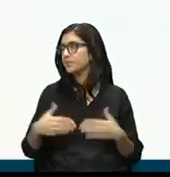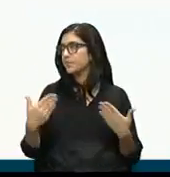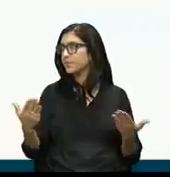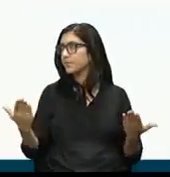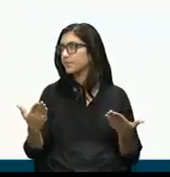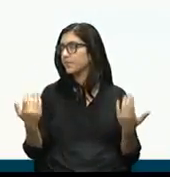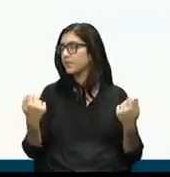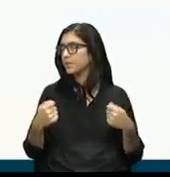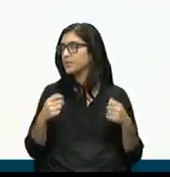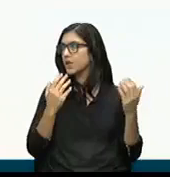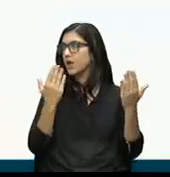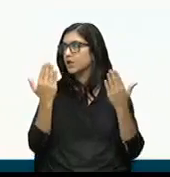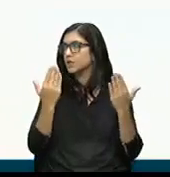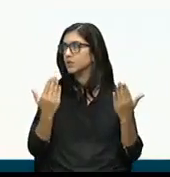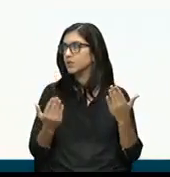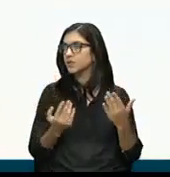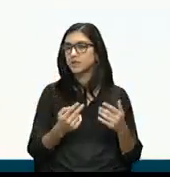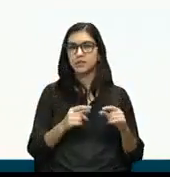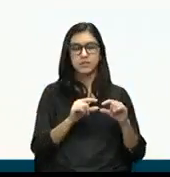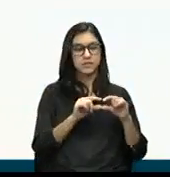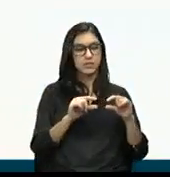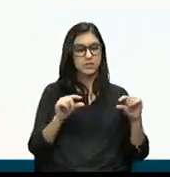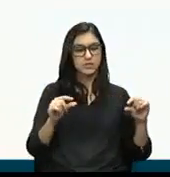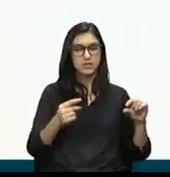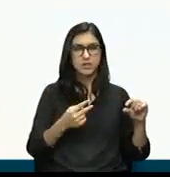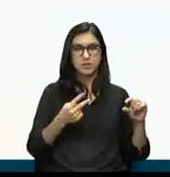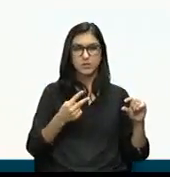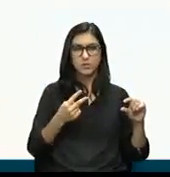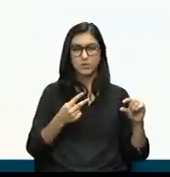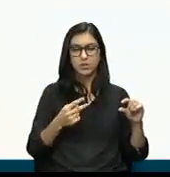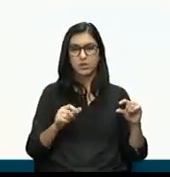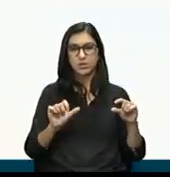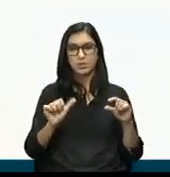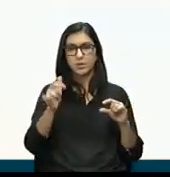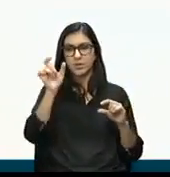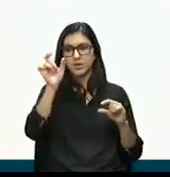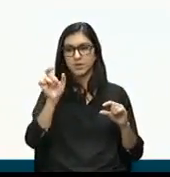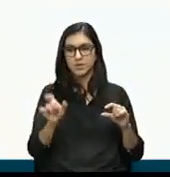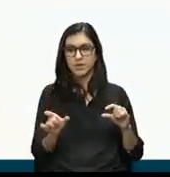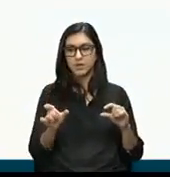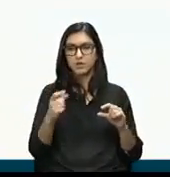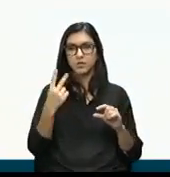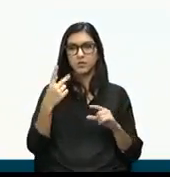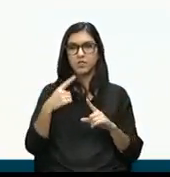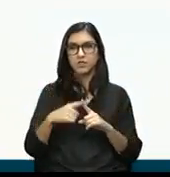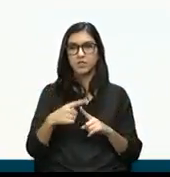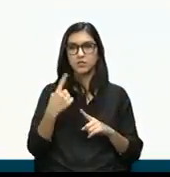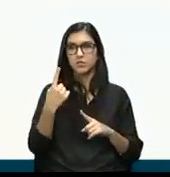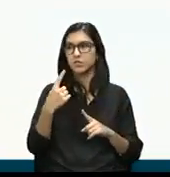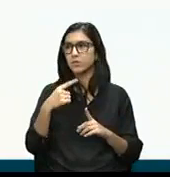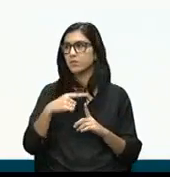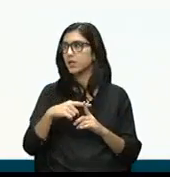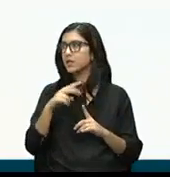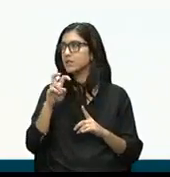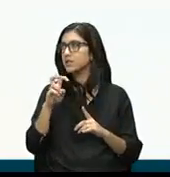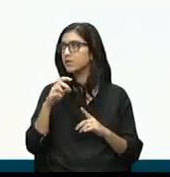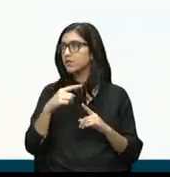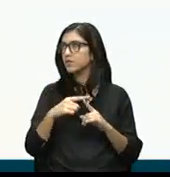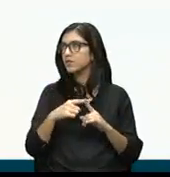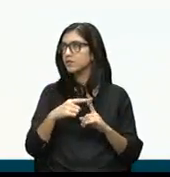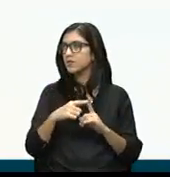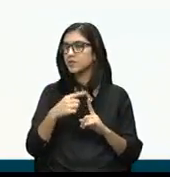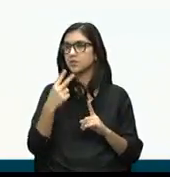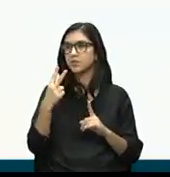eu tenho que associar segunda linha com a primeira coluna, 2 vezes 1, mais 5 vezes 2, mais 3 vezes